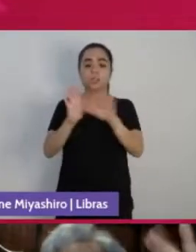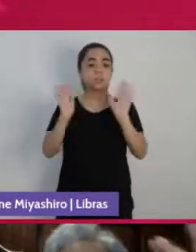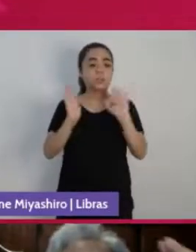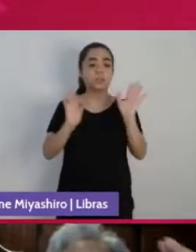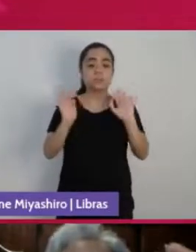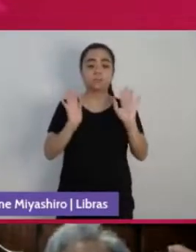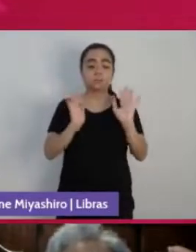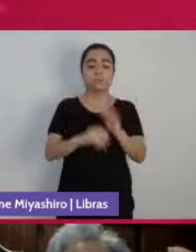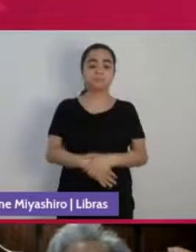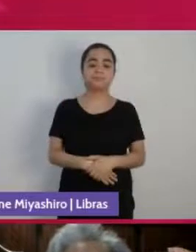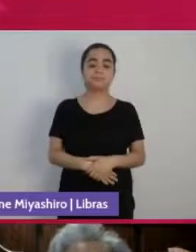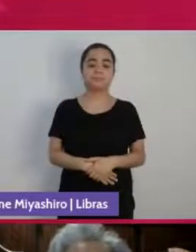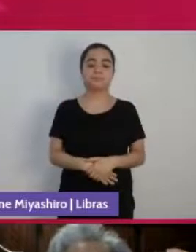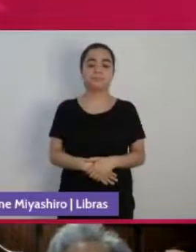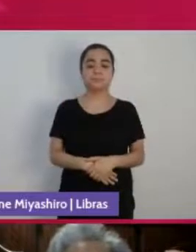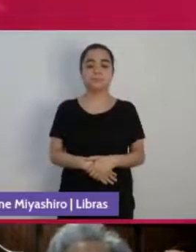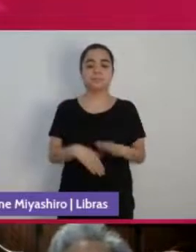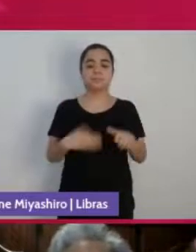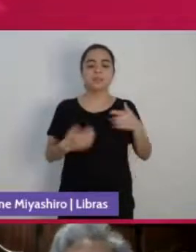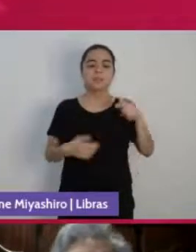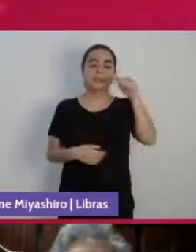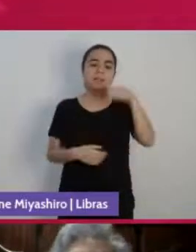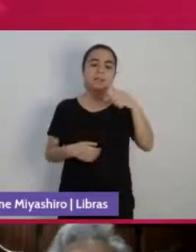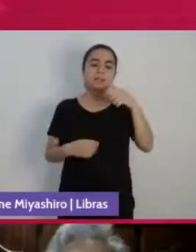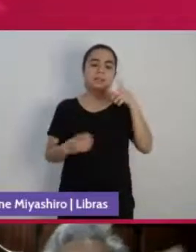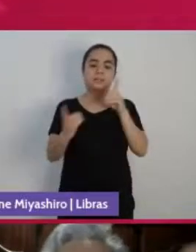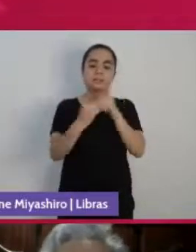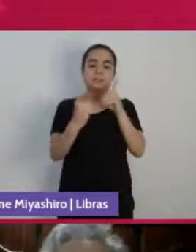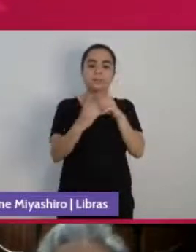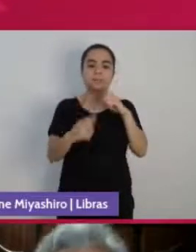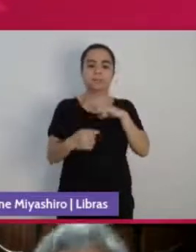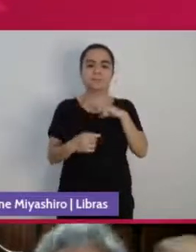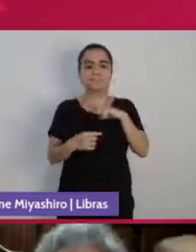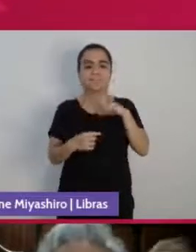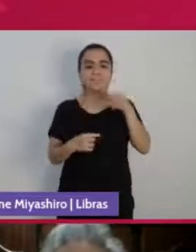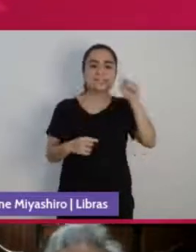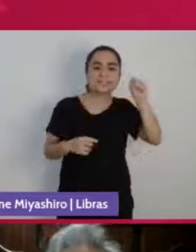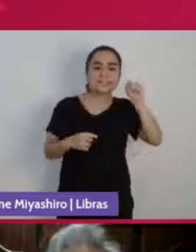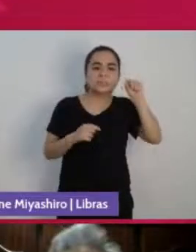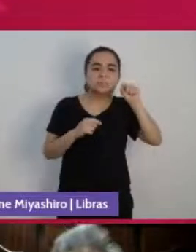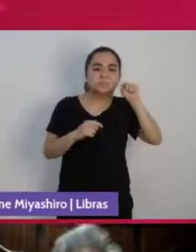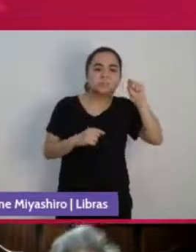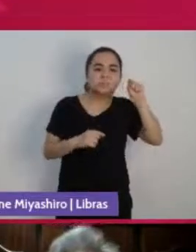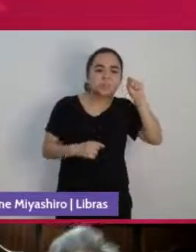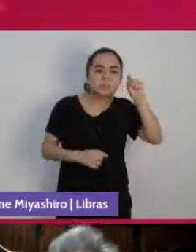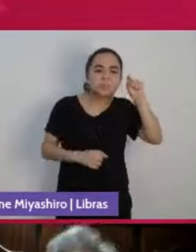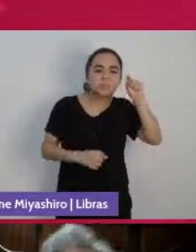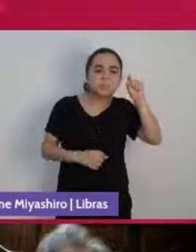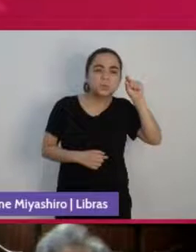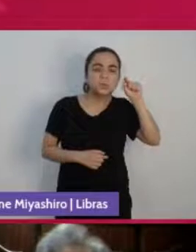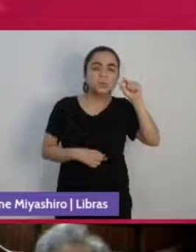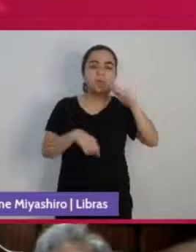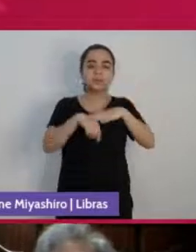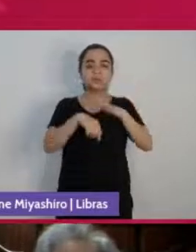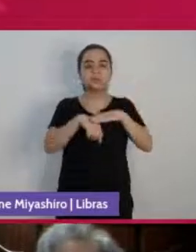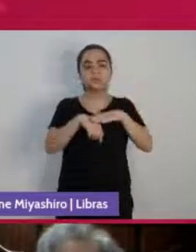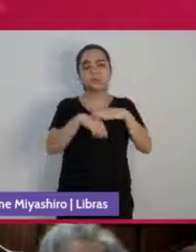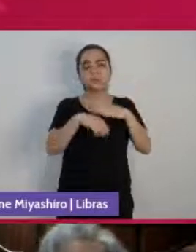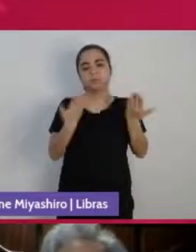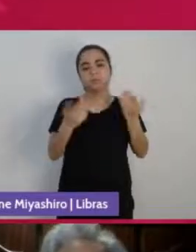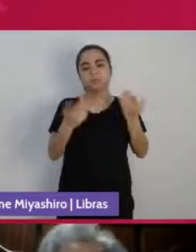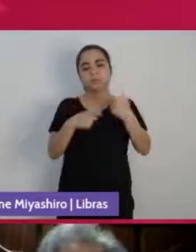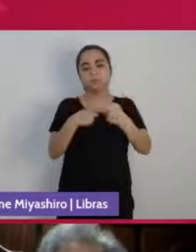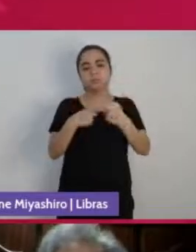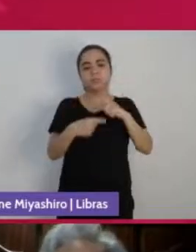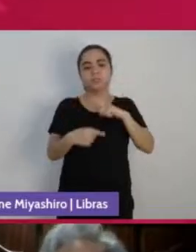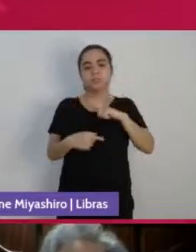Tudo bem, essa paciente aqui tem algo aqui, provavelmente foi feito dessa forma porque ela tinha